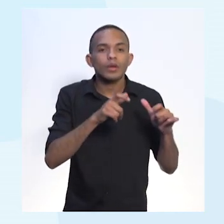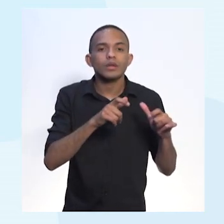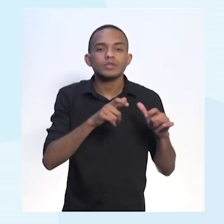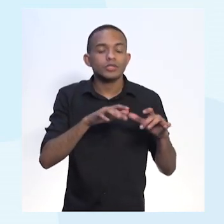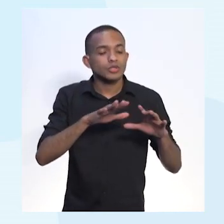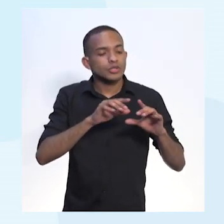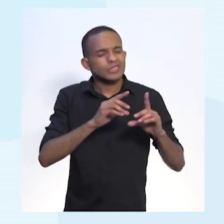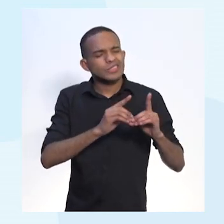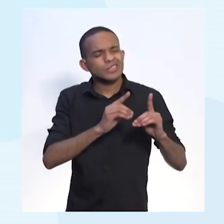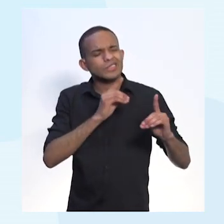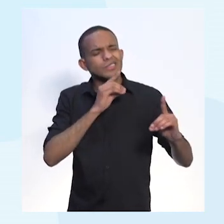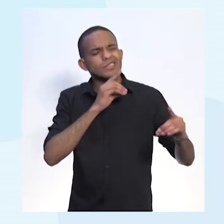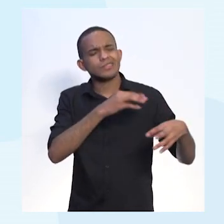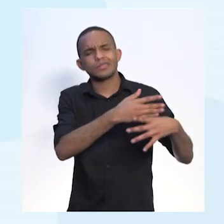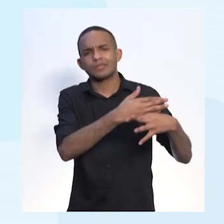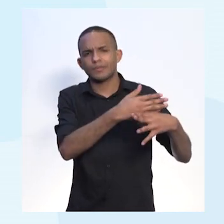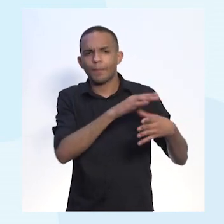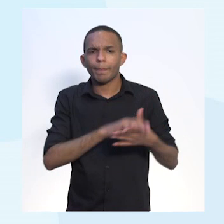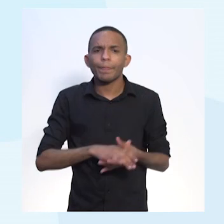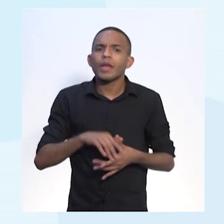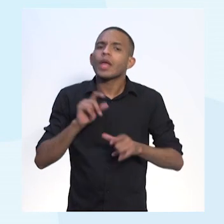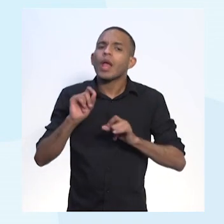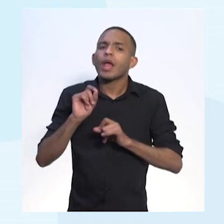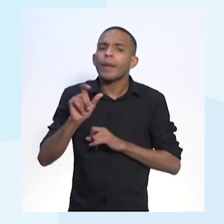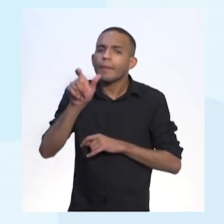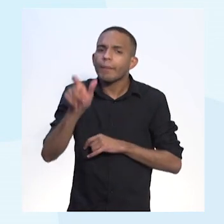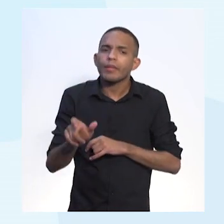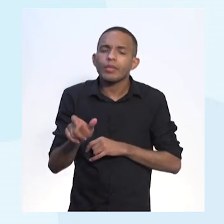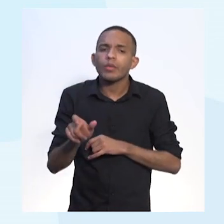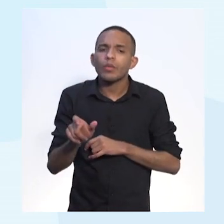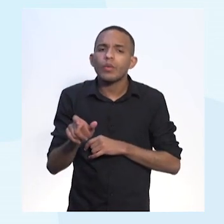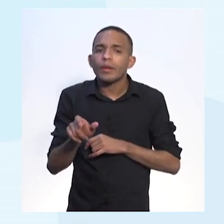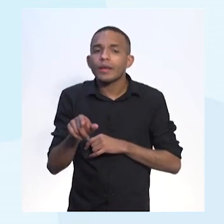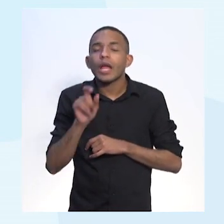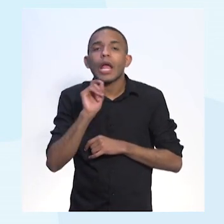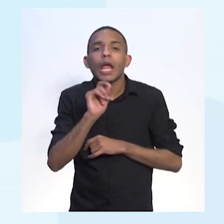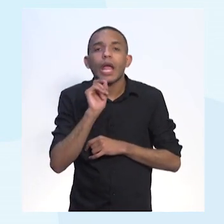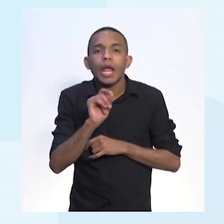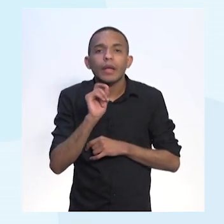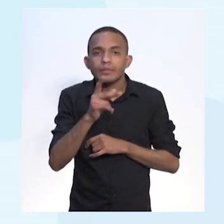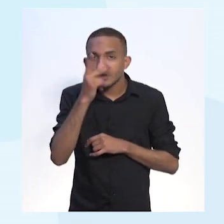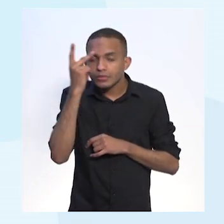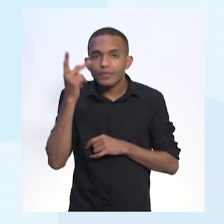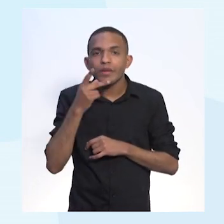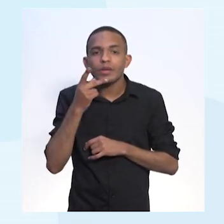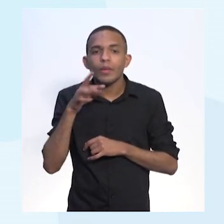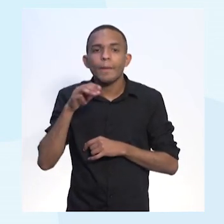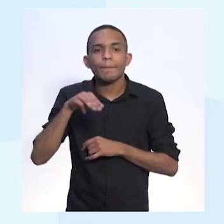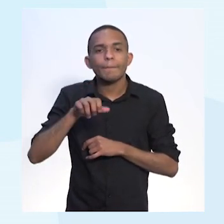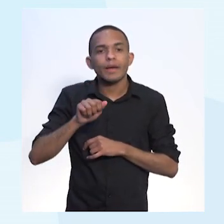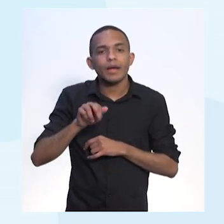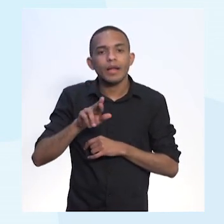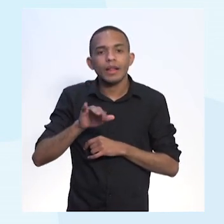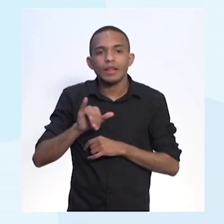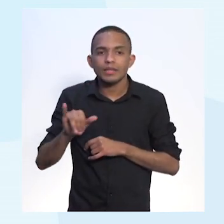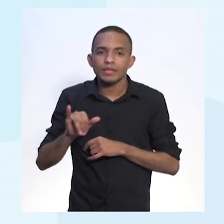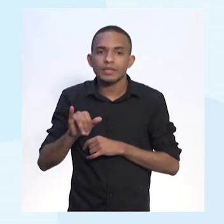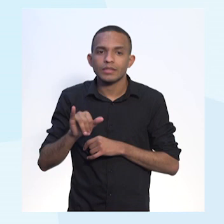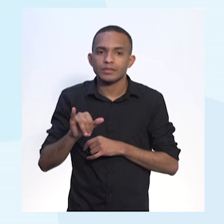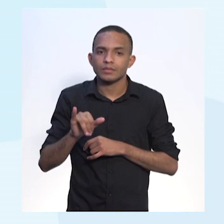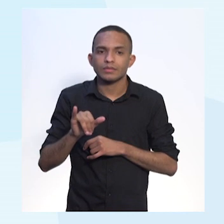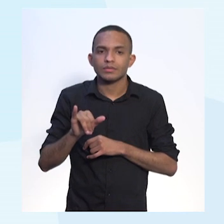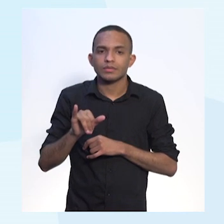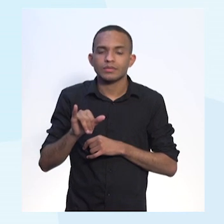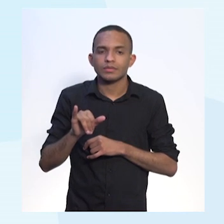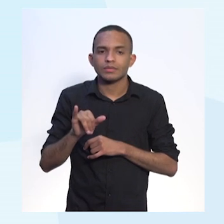Num vilarejo distante. Com quem aconteceu? Esse com quem eu achei interessante, que teve gente que colocou com a Marli. Não foi a Marli que perdeu o anel,